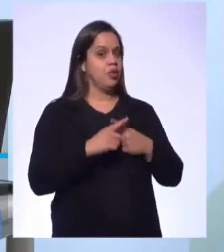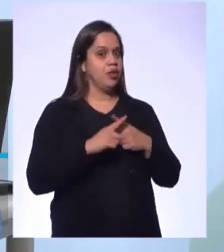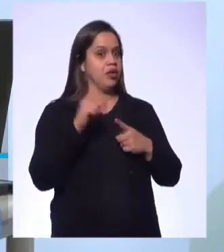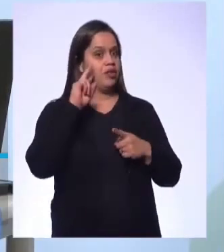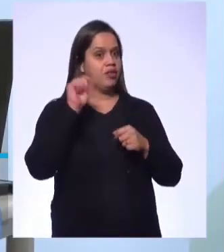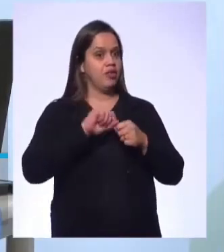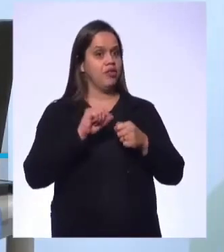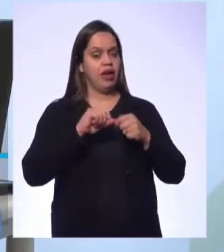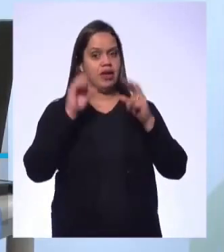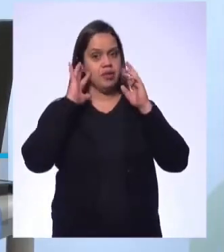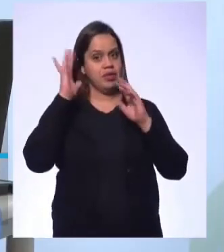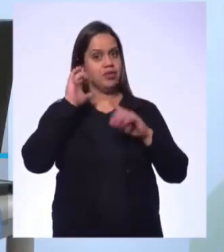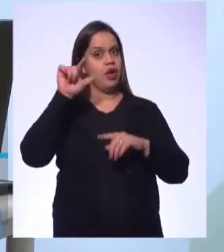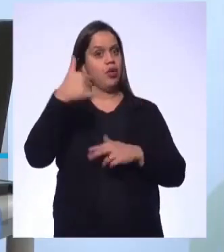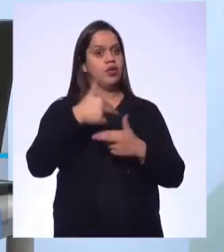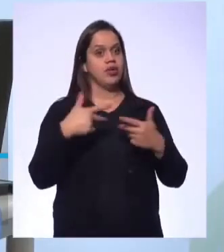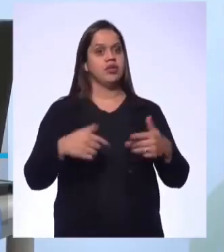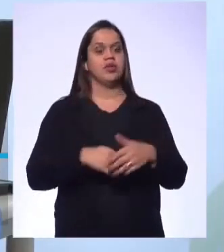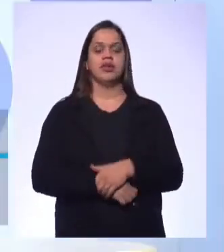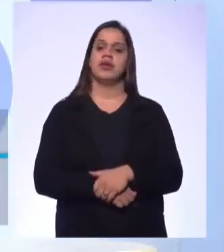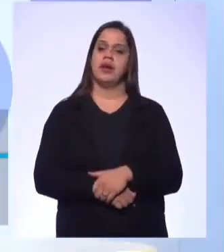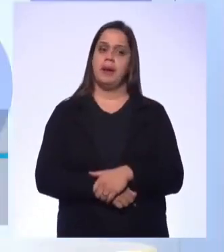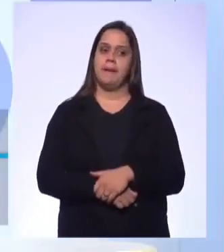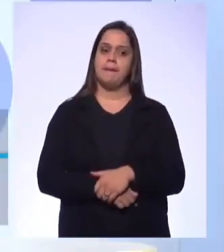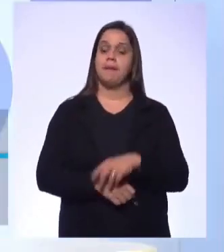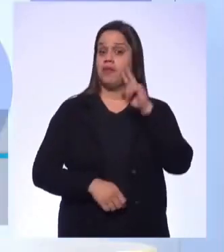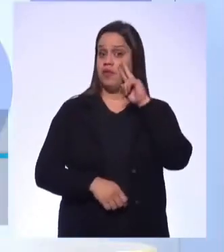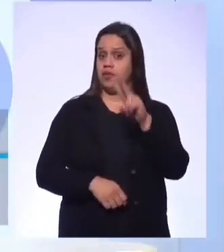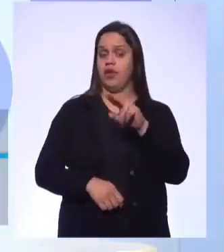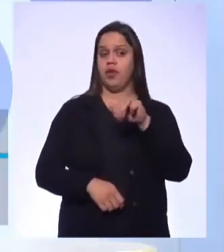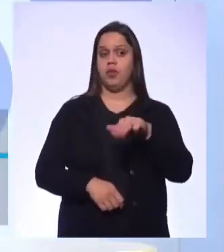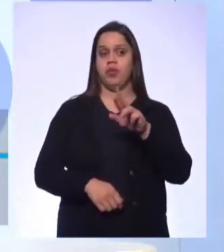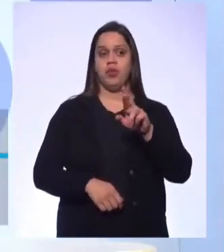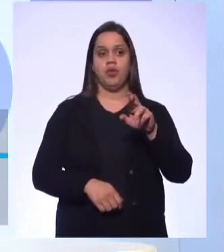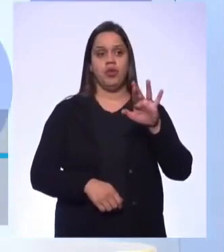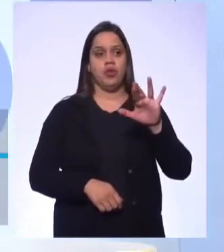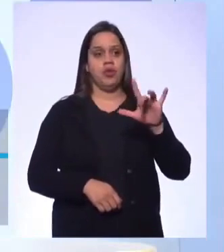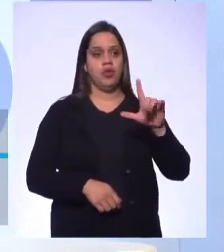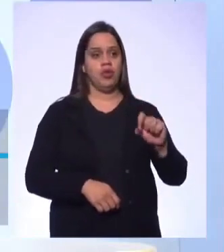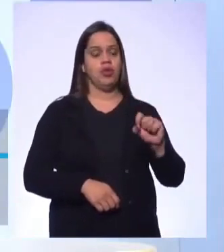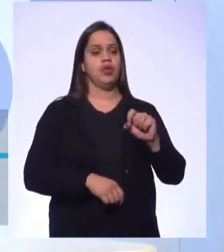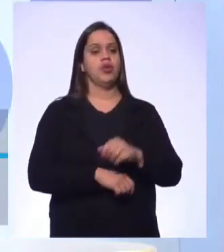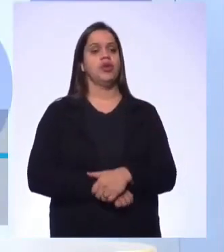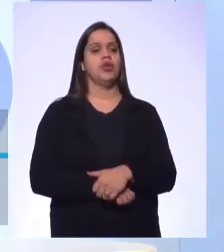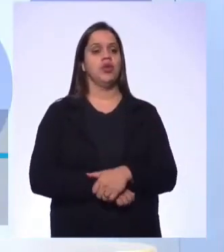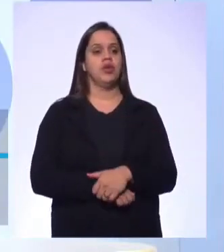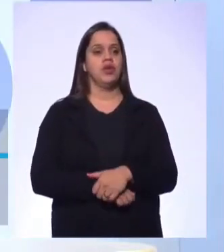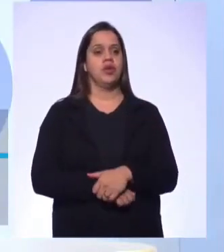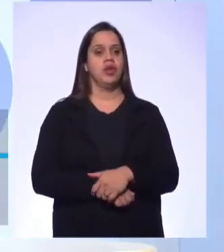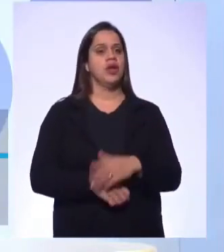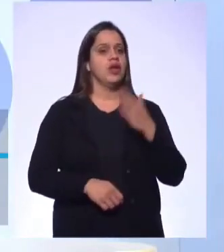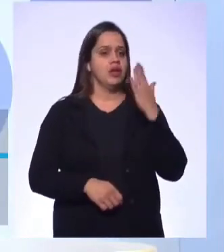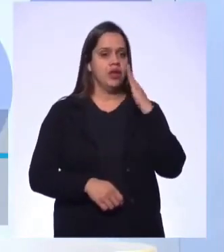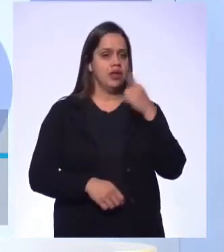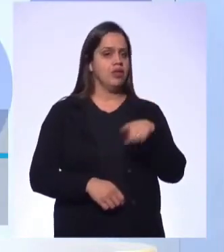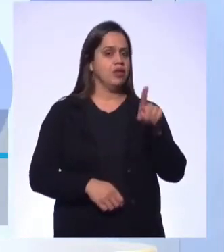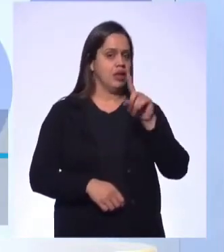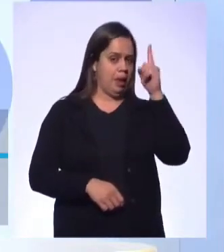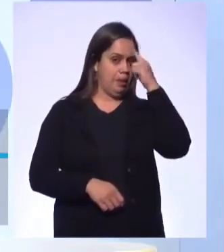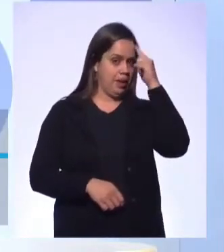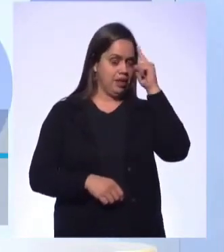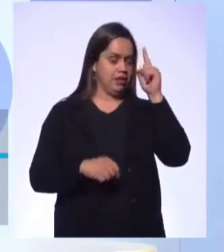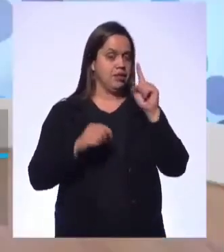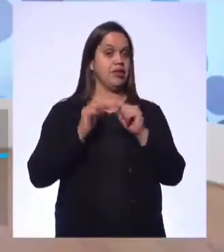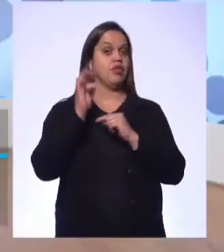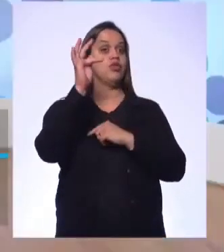outras coisas também. Olha o Murilo. Boa, Murilo, essa, viu? Eu sei que você está pensando já lá na frente.